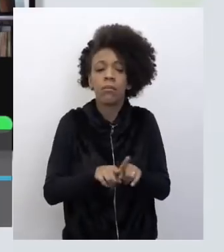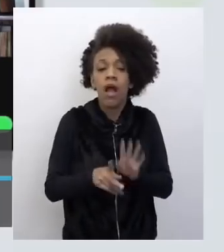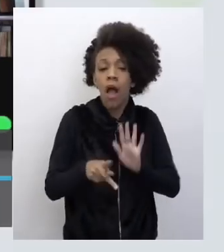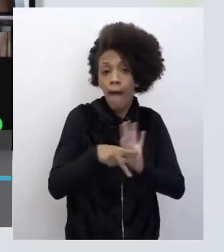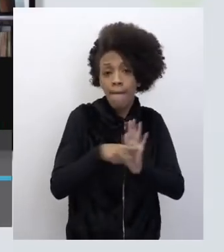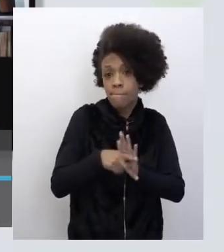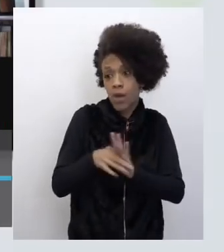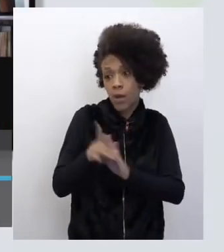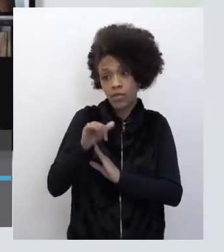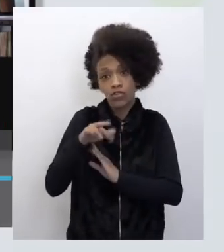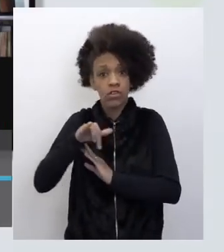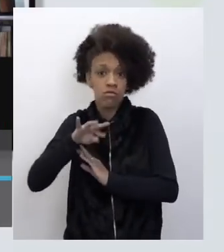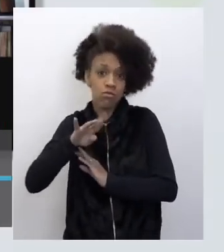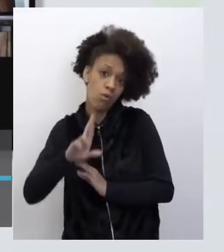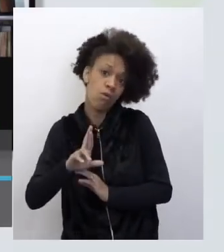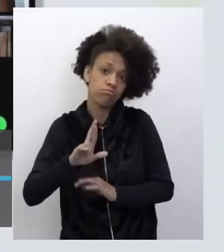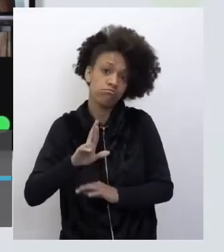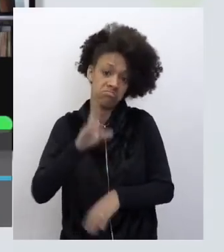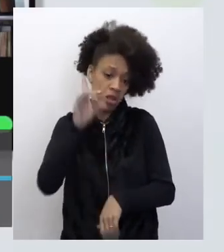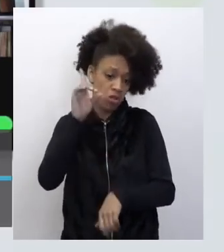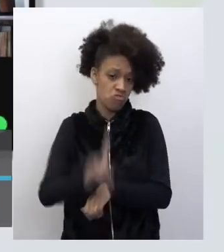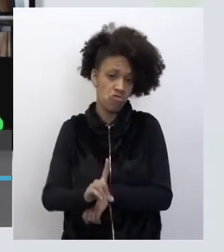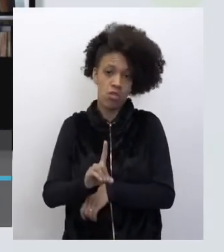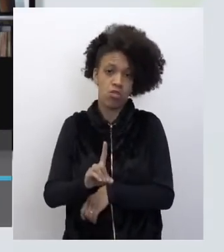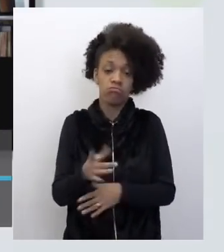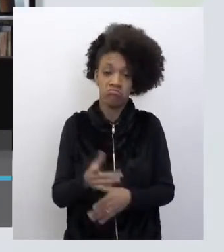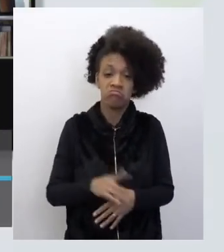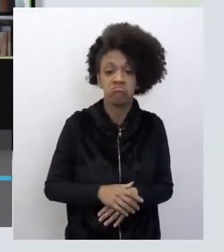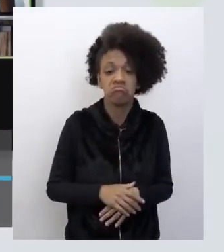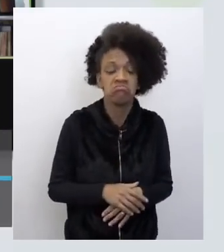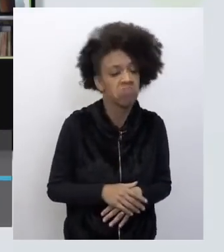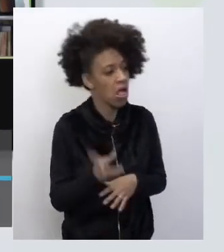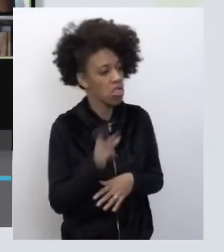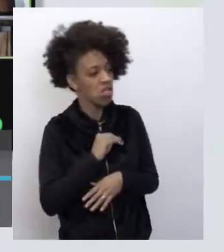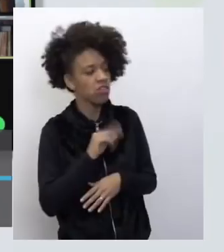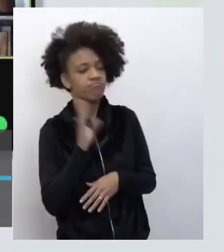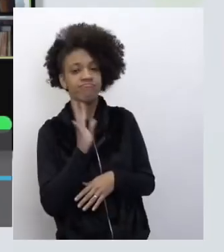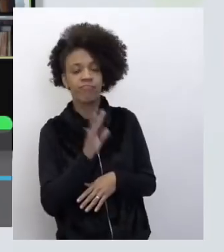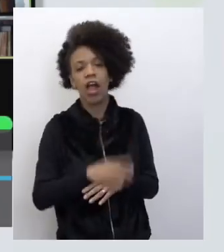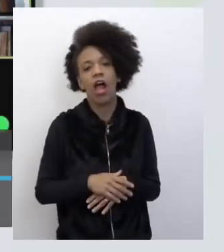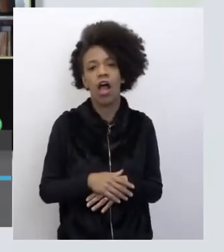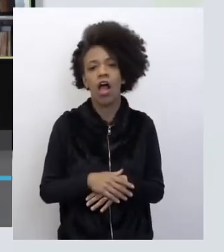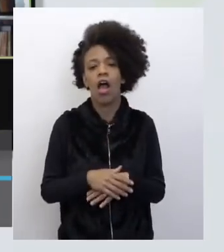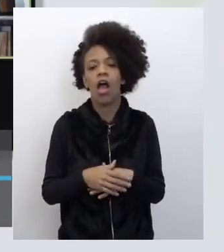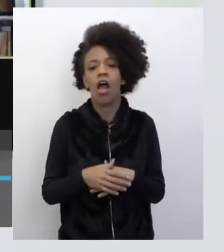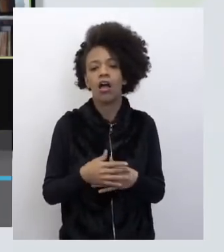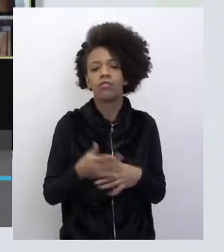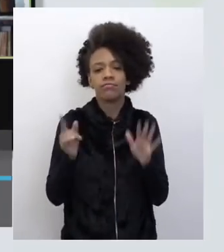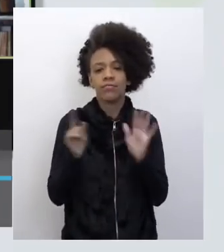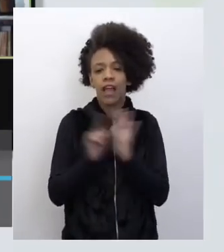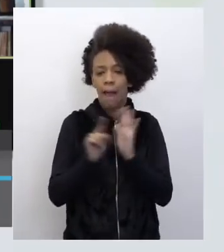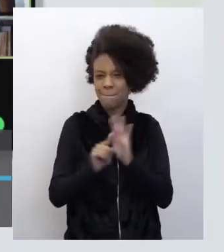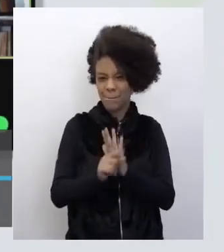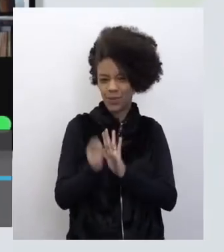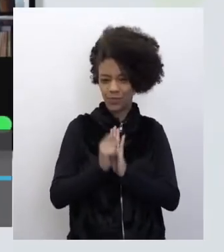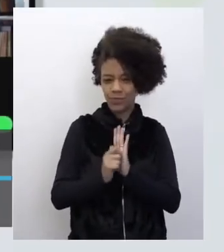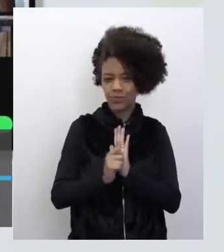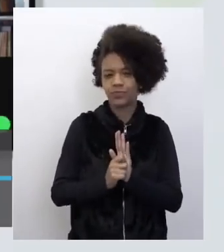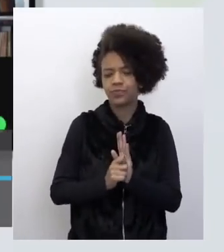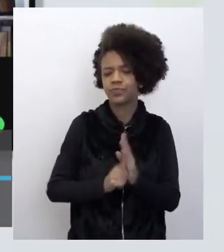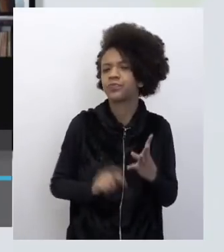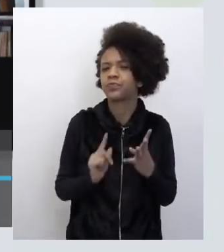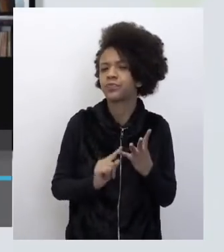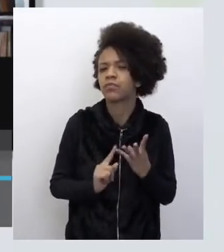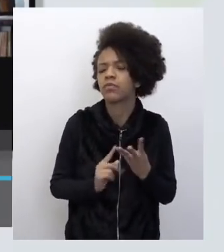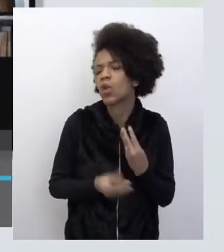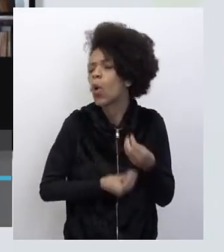mesma direção vinha dar sugestões pra gente. Nossa, que bacana. E eu tô aqui com as minhas perguntas anotadas. E